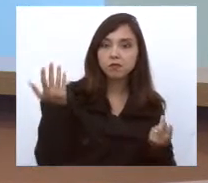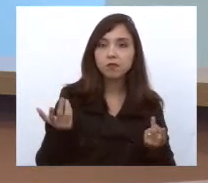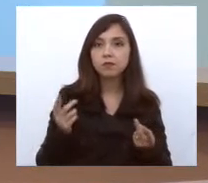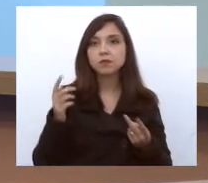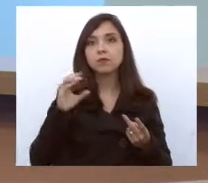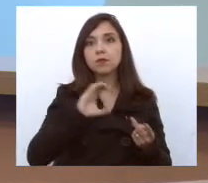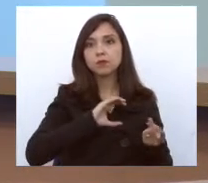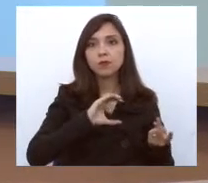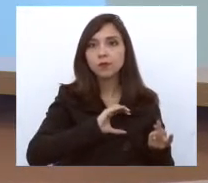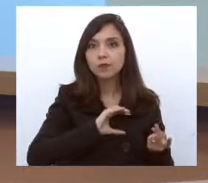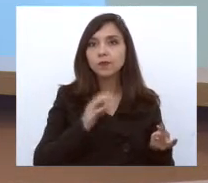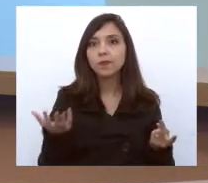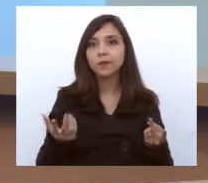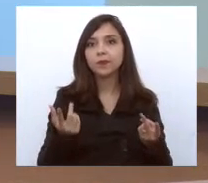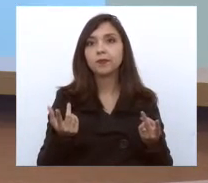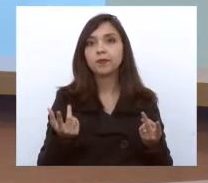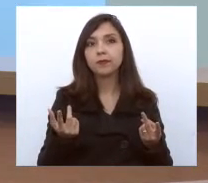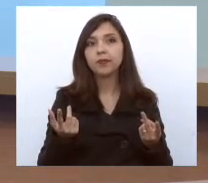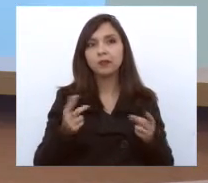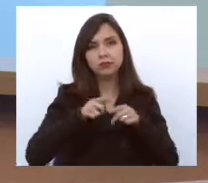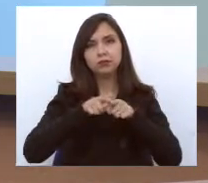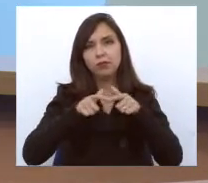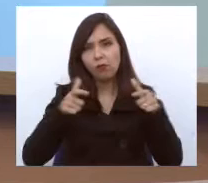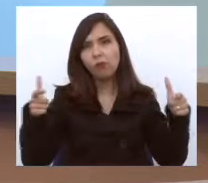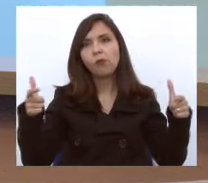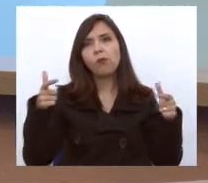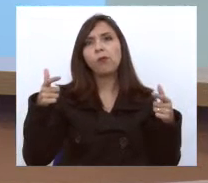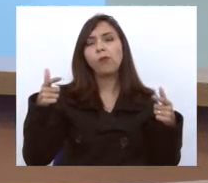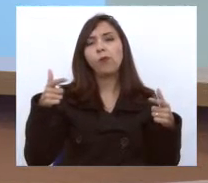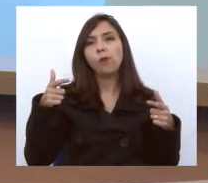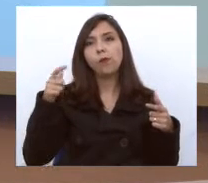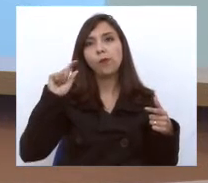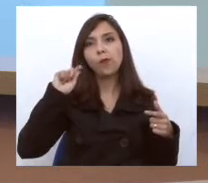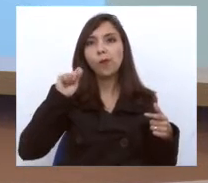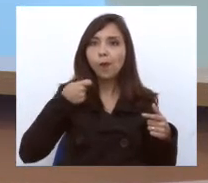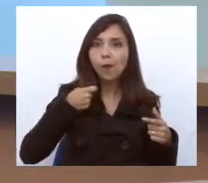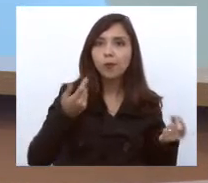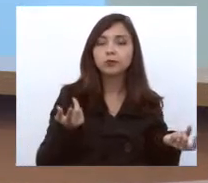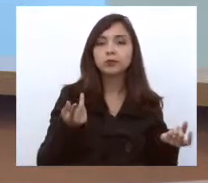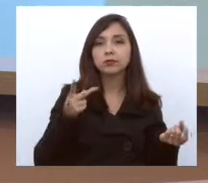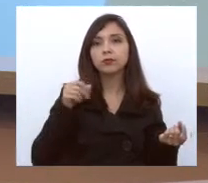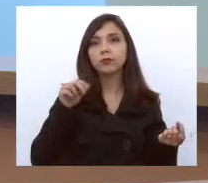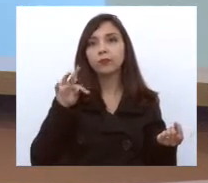tem o Corinthians. Tem time grandes, tem a Ponte Preta,